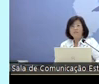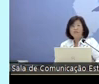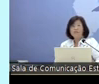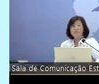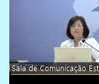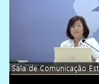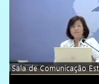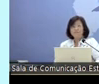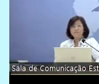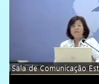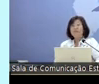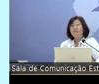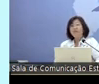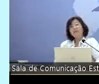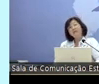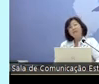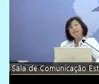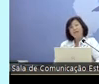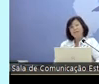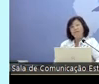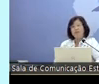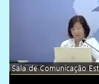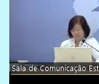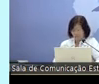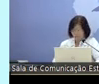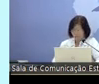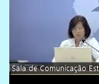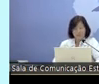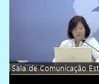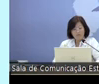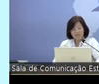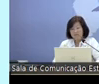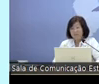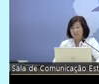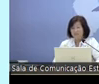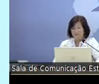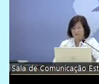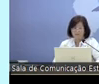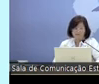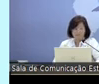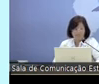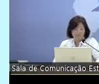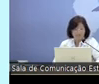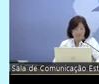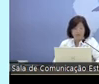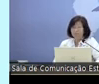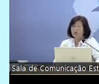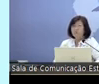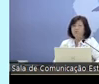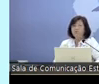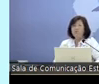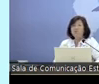investigação notificação sinan e encaminharem para nós o protocolo de investigação nós cobramos